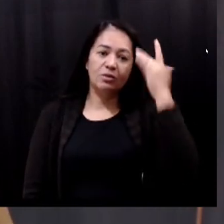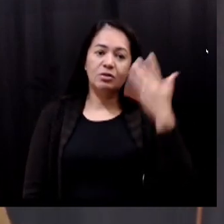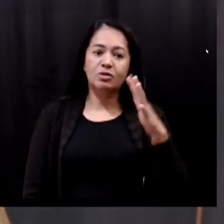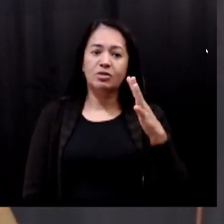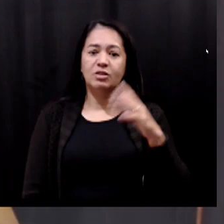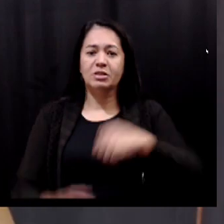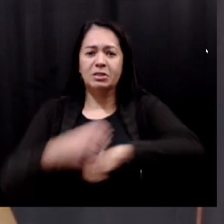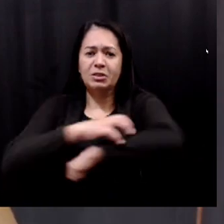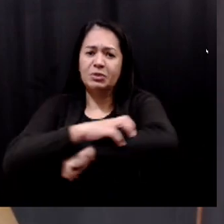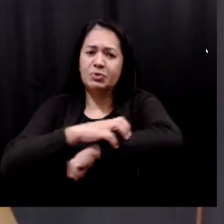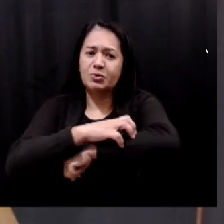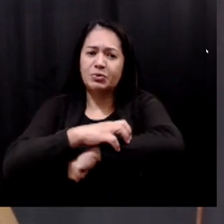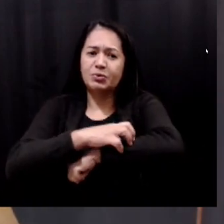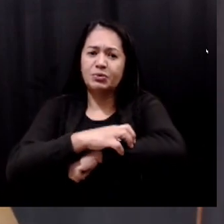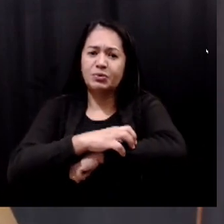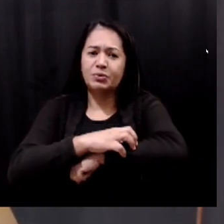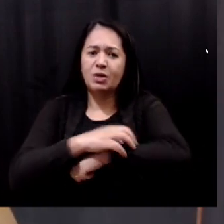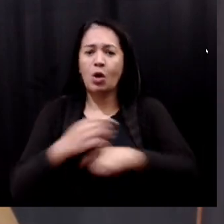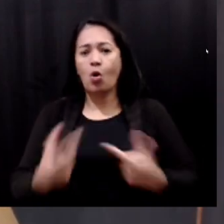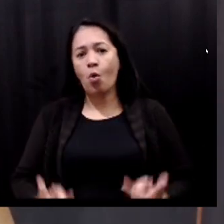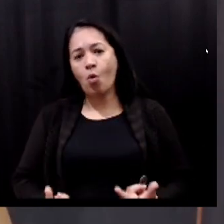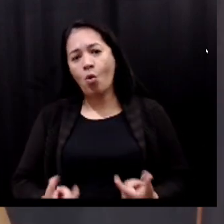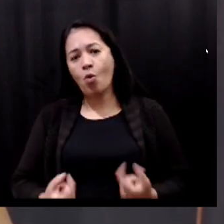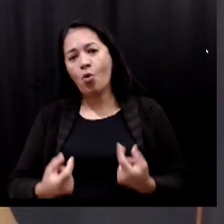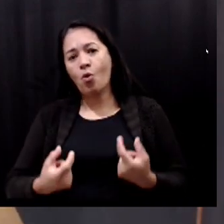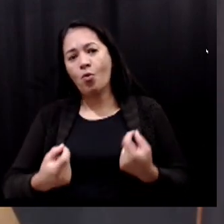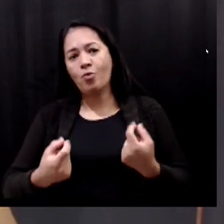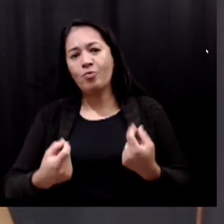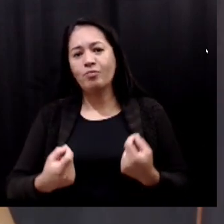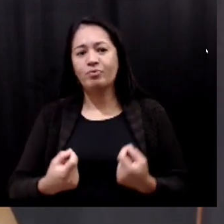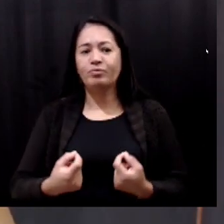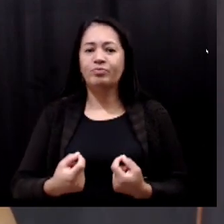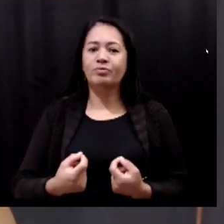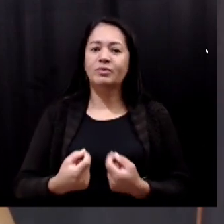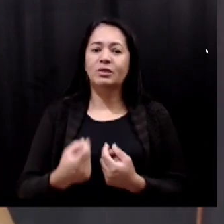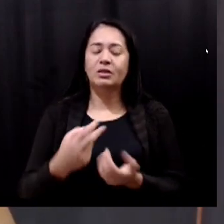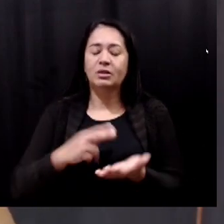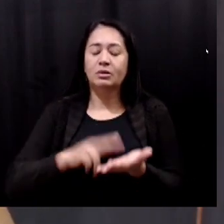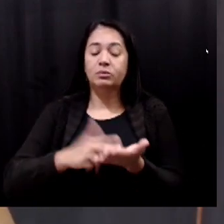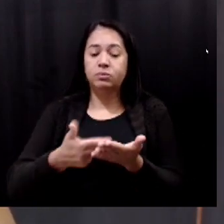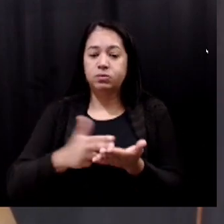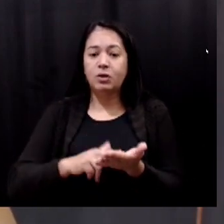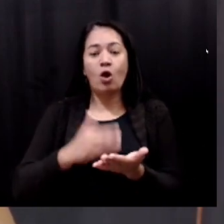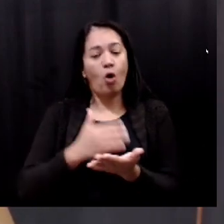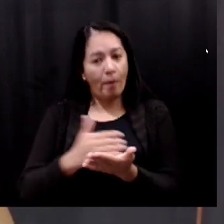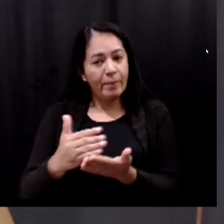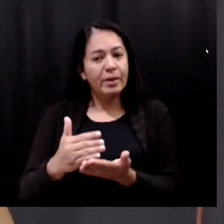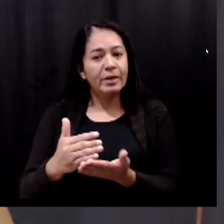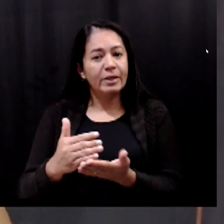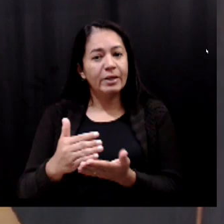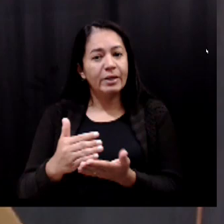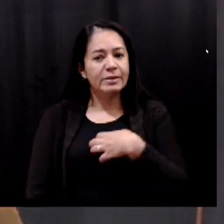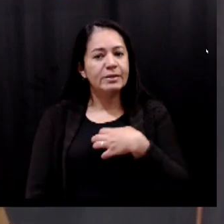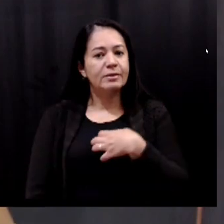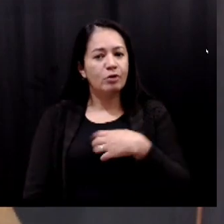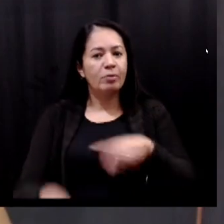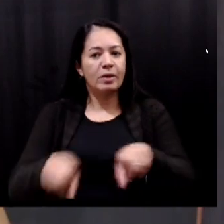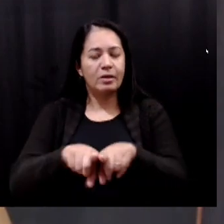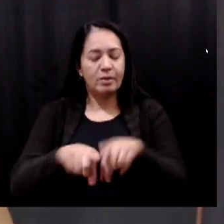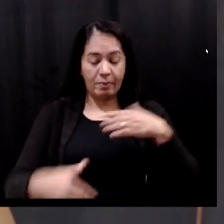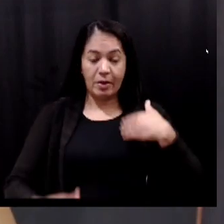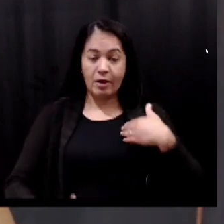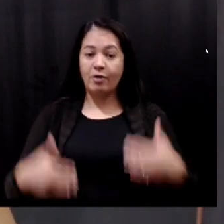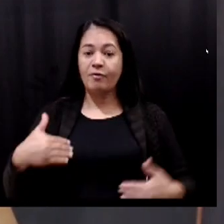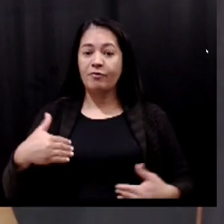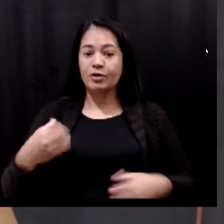um câncer, uma gastrite, uma insônia. Então começam a aparecer sintomas também físicos, né, emocionais